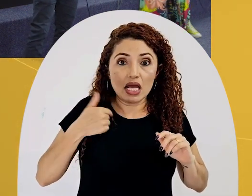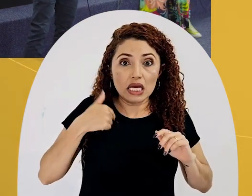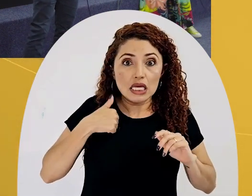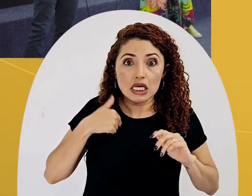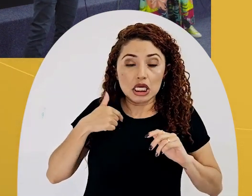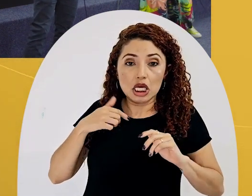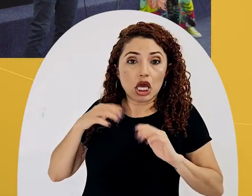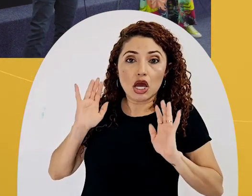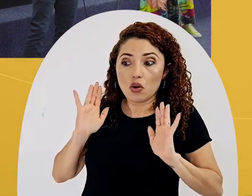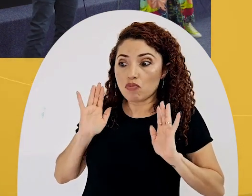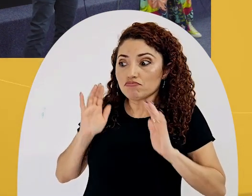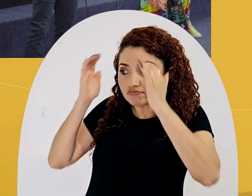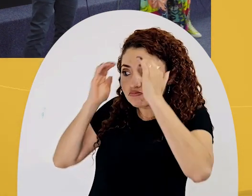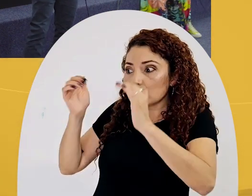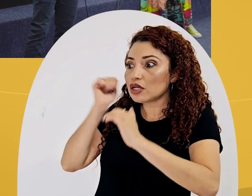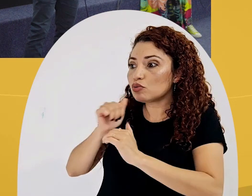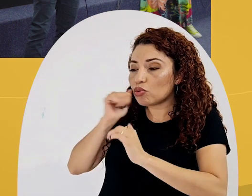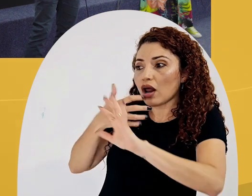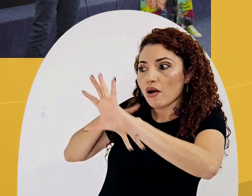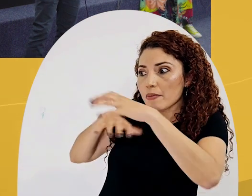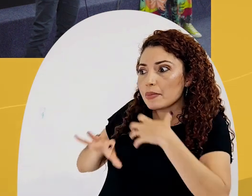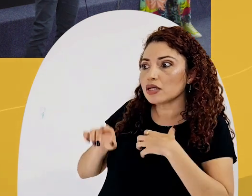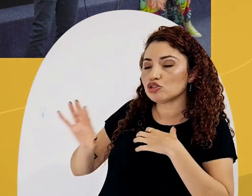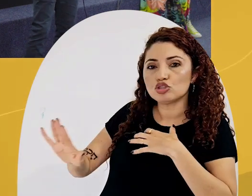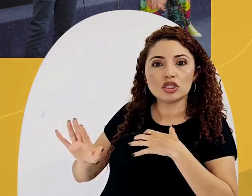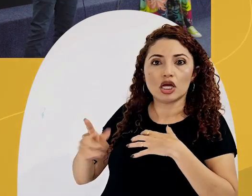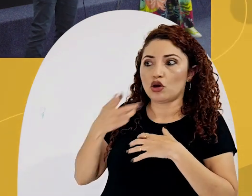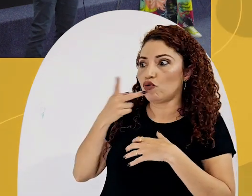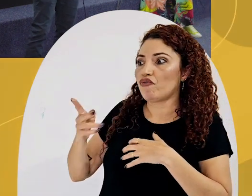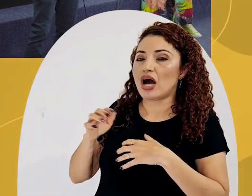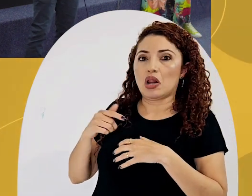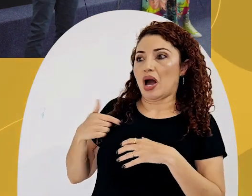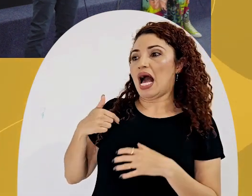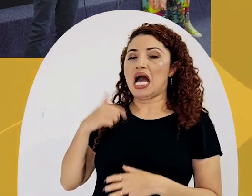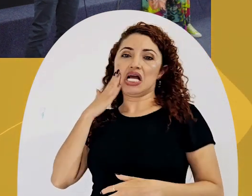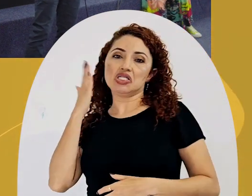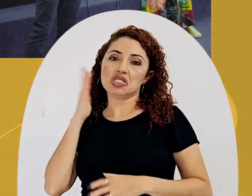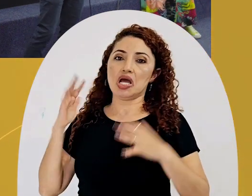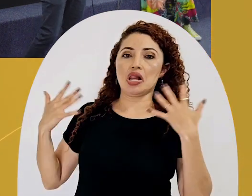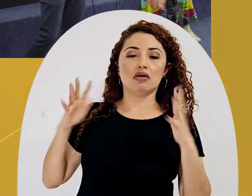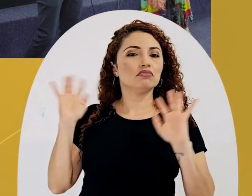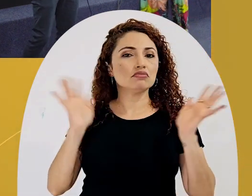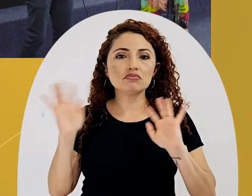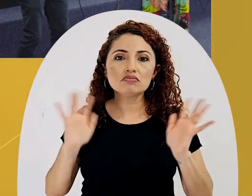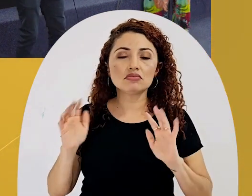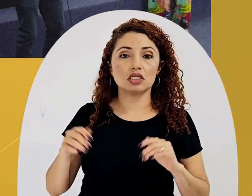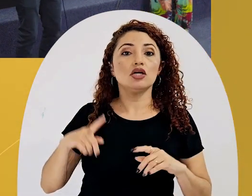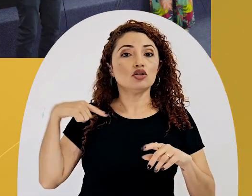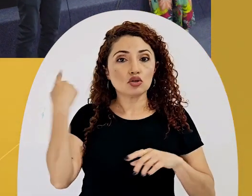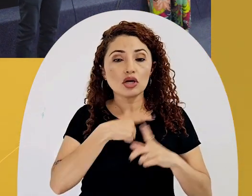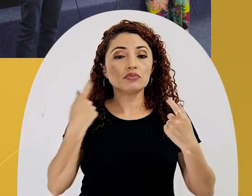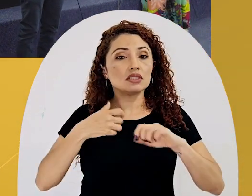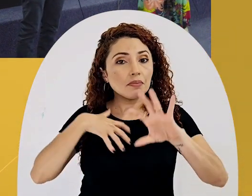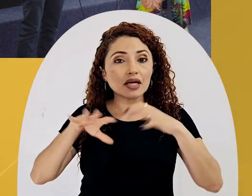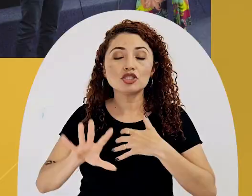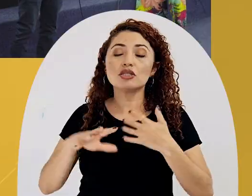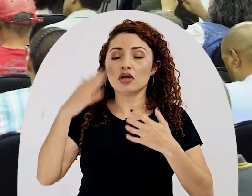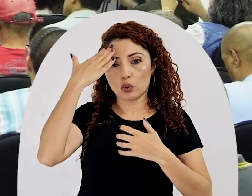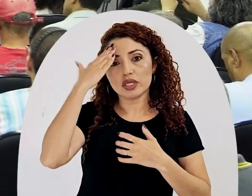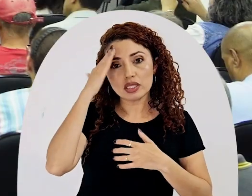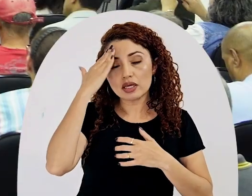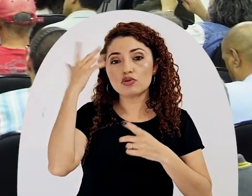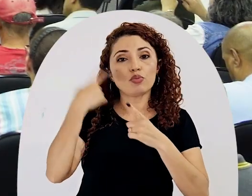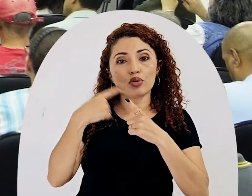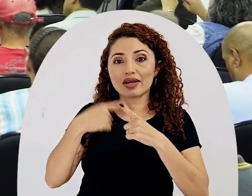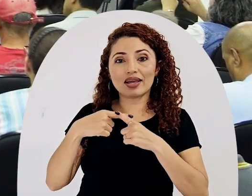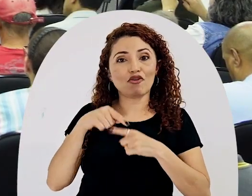e ter essa empatia, sabe, assim, de entender que o outro sente sim. Mas eu te entendo porque às vezes não está mesmo na sua pele, né?